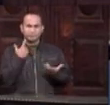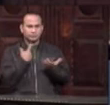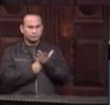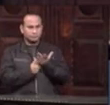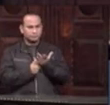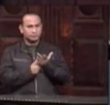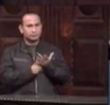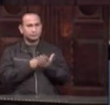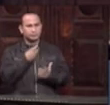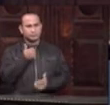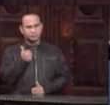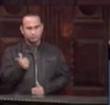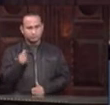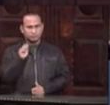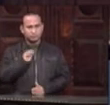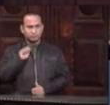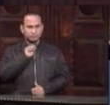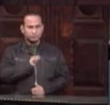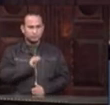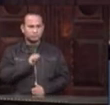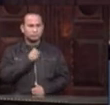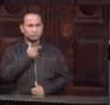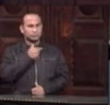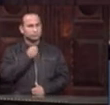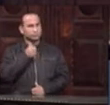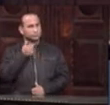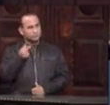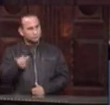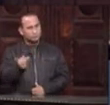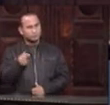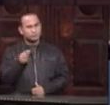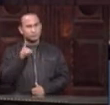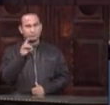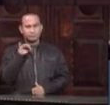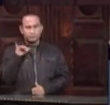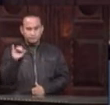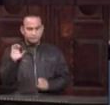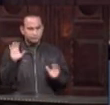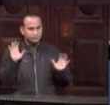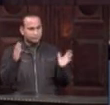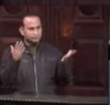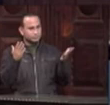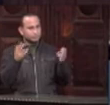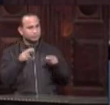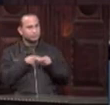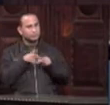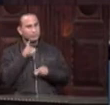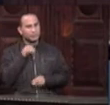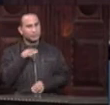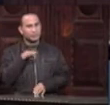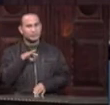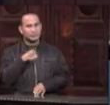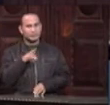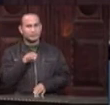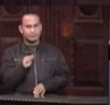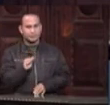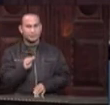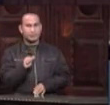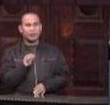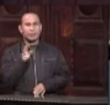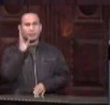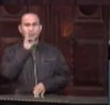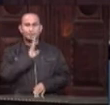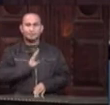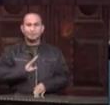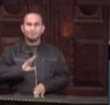31 de agosto de 2017 é como uma data foi nesta para a democracia brasileira para o